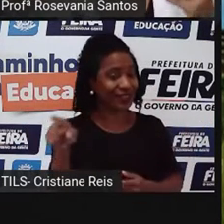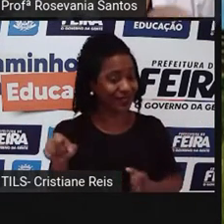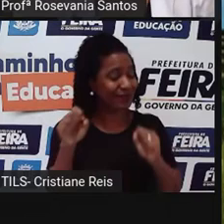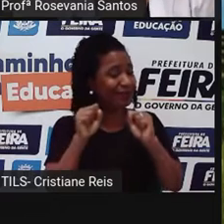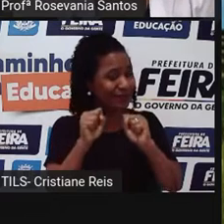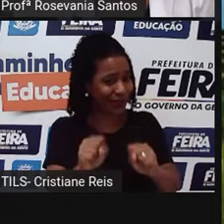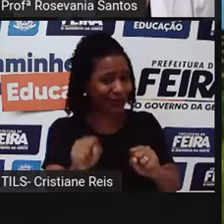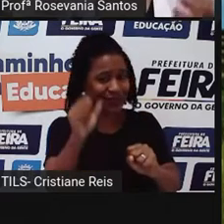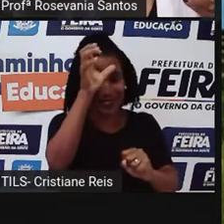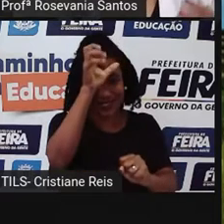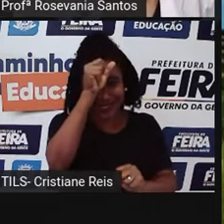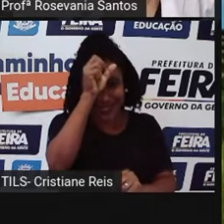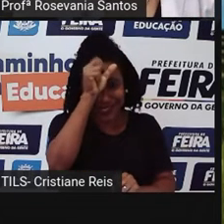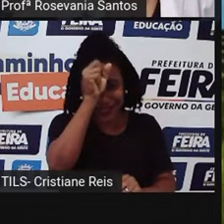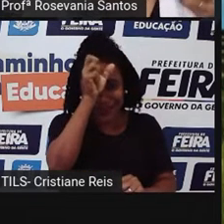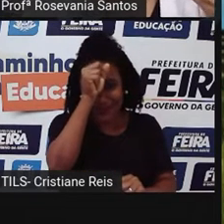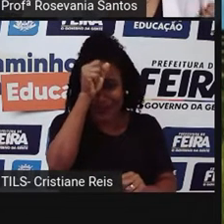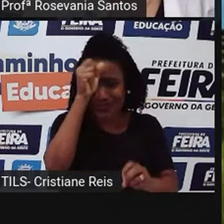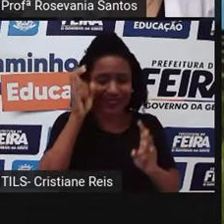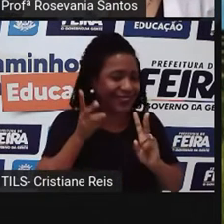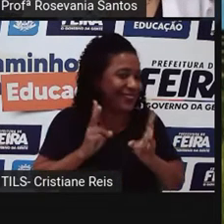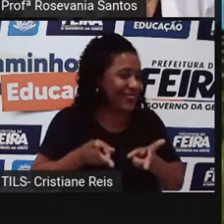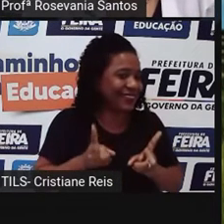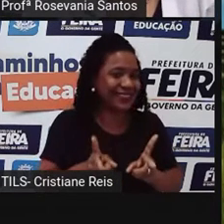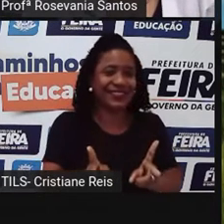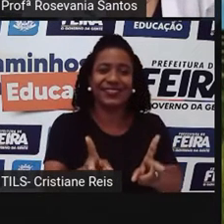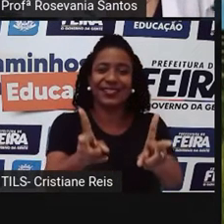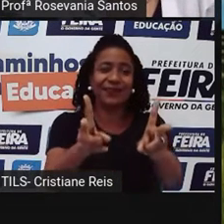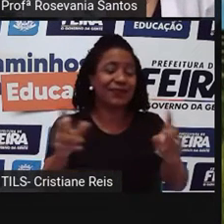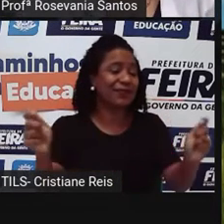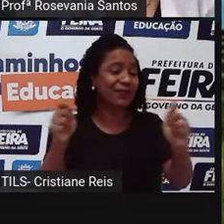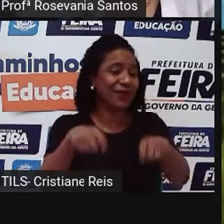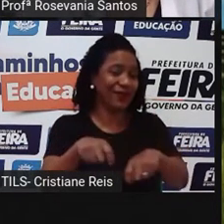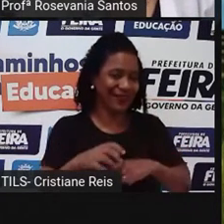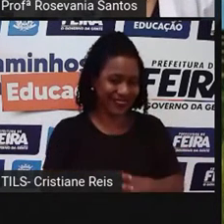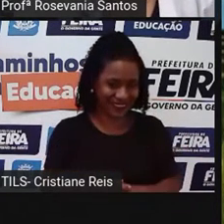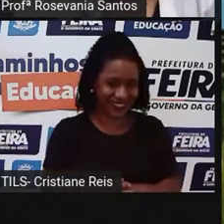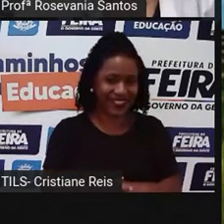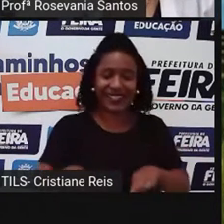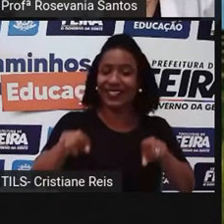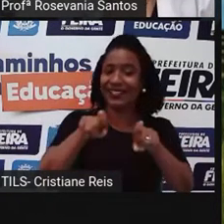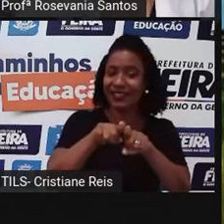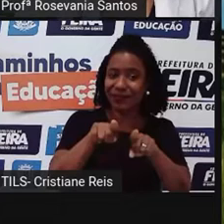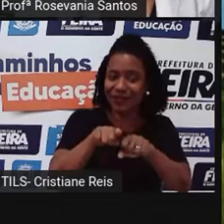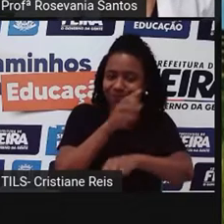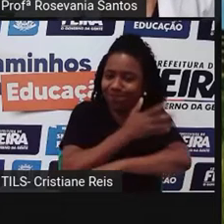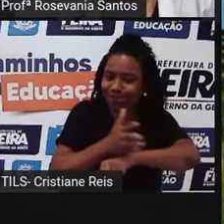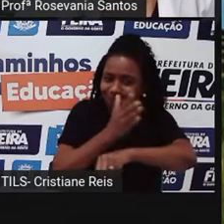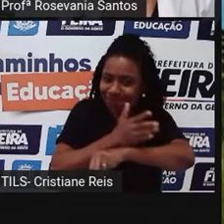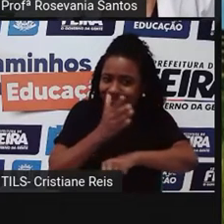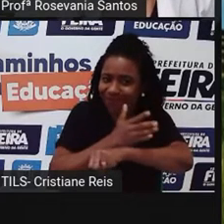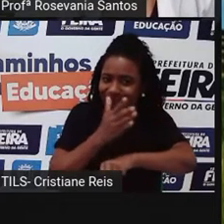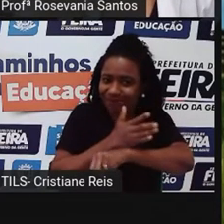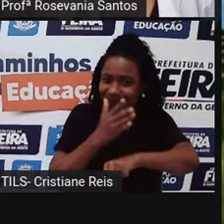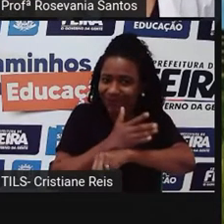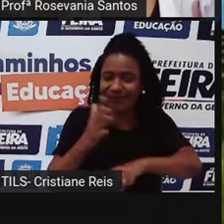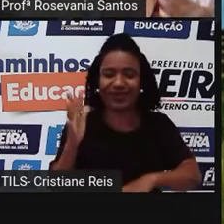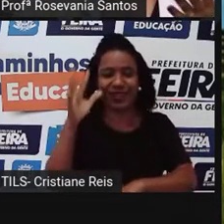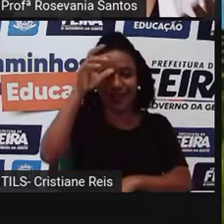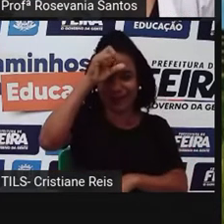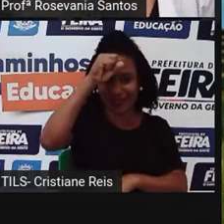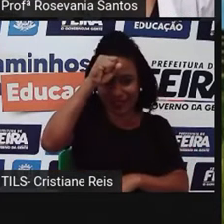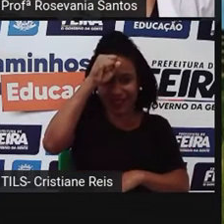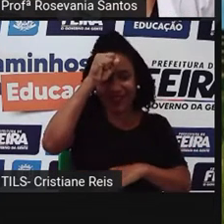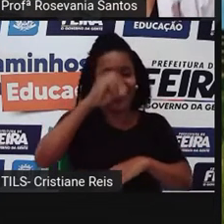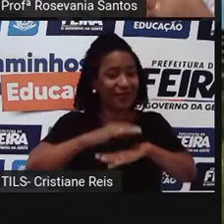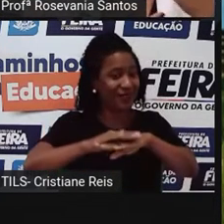para aprender. Nunca é tarde para botar em prática aquilo que nós, né, já sabemos. E